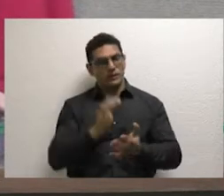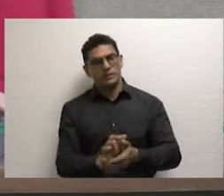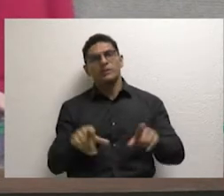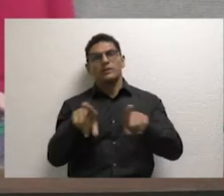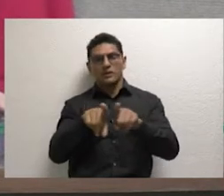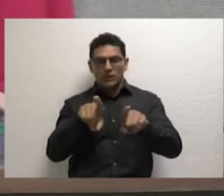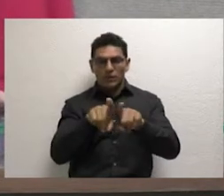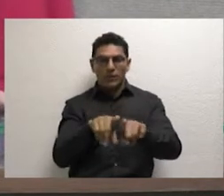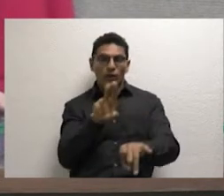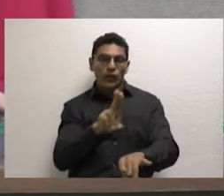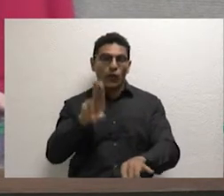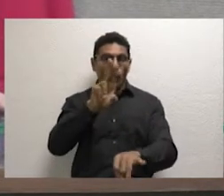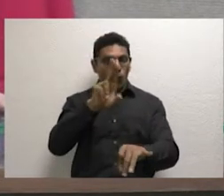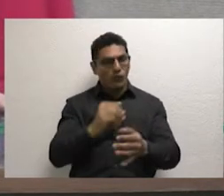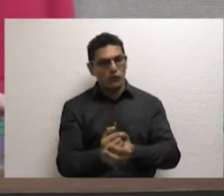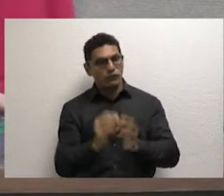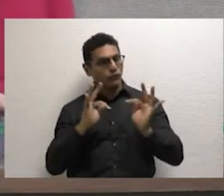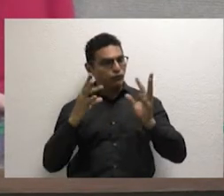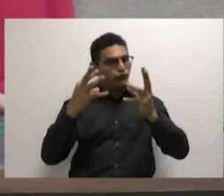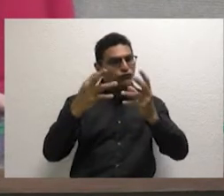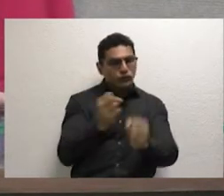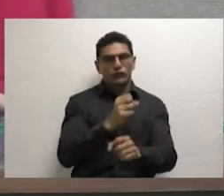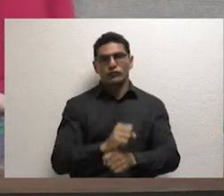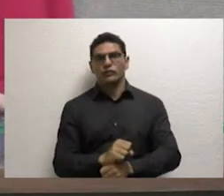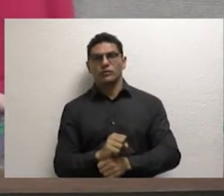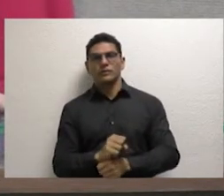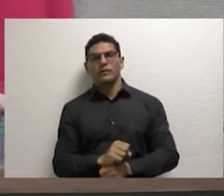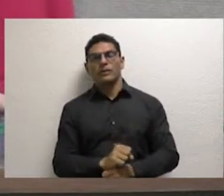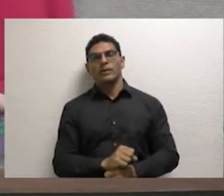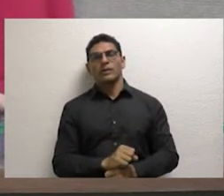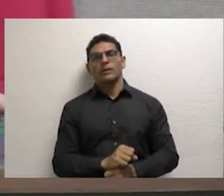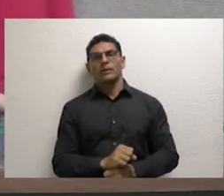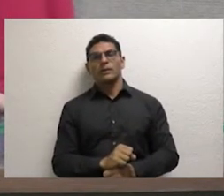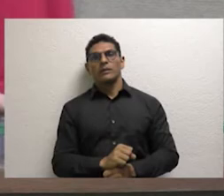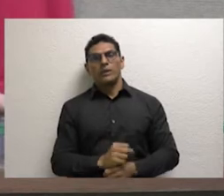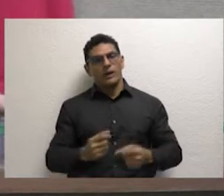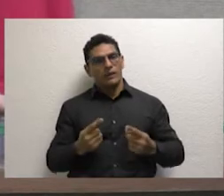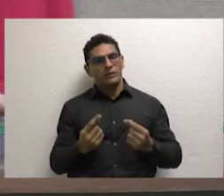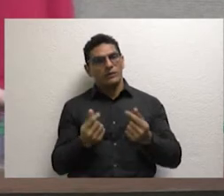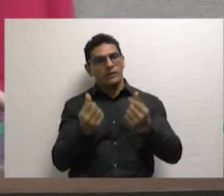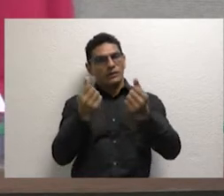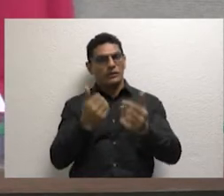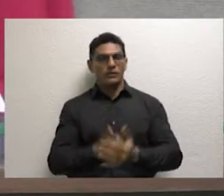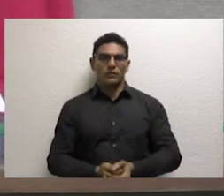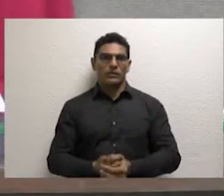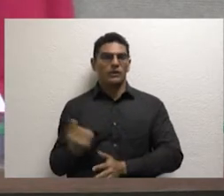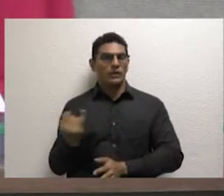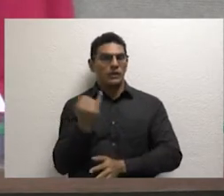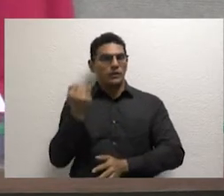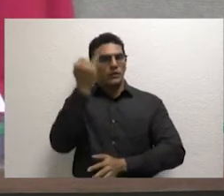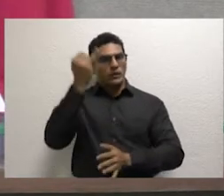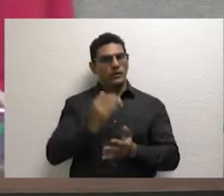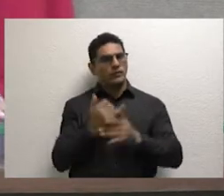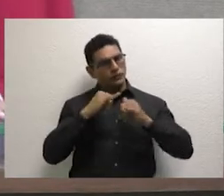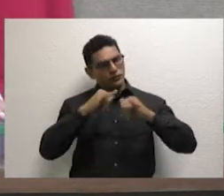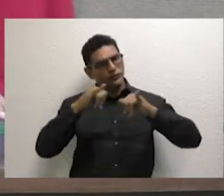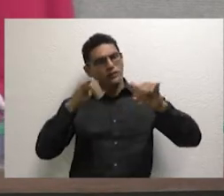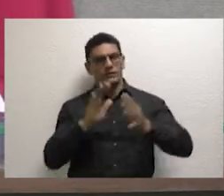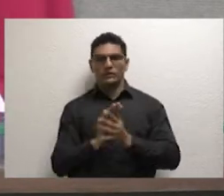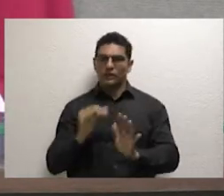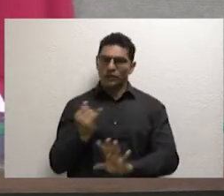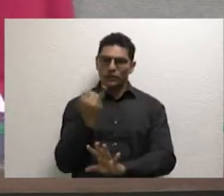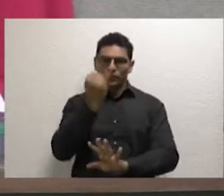usam esse serviço para a sua própria economia. Então, é importante, eu quero aqui registrar, foi uma ação muito